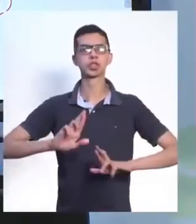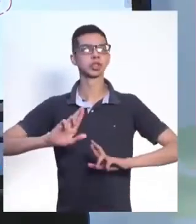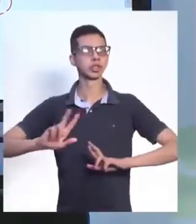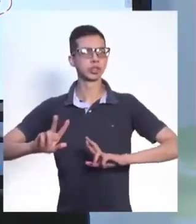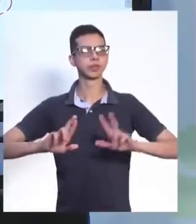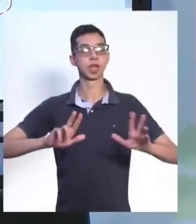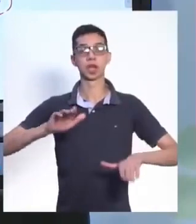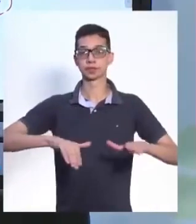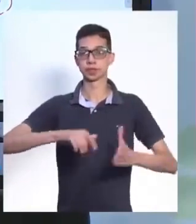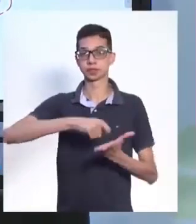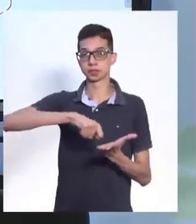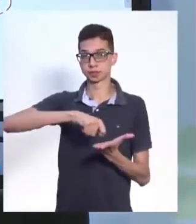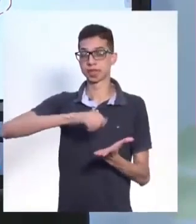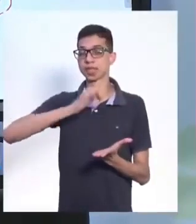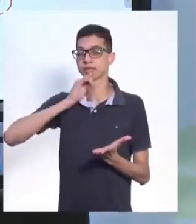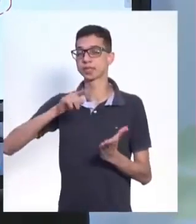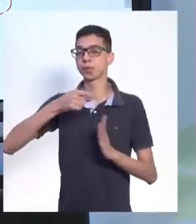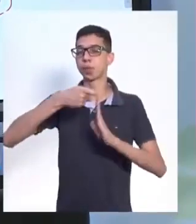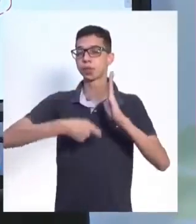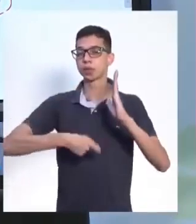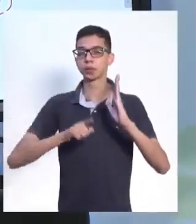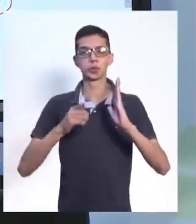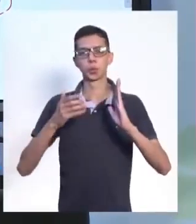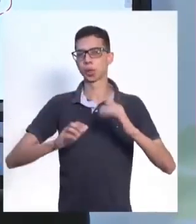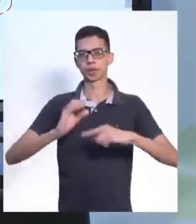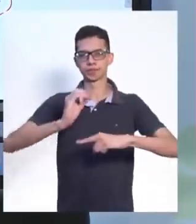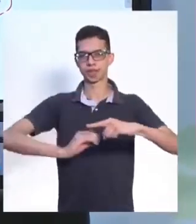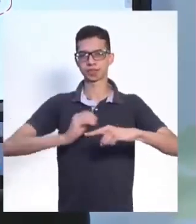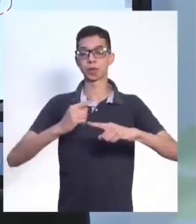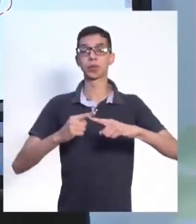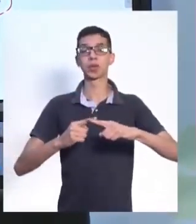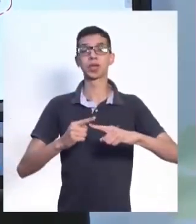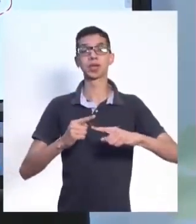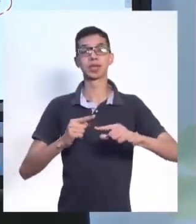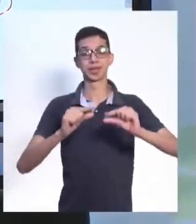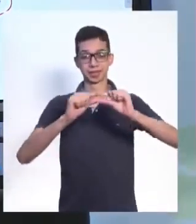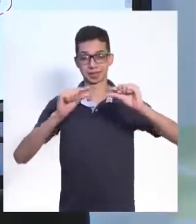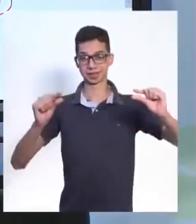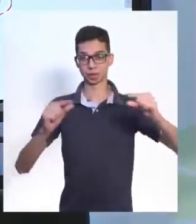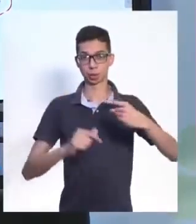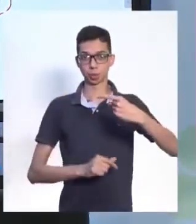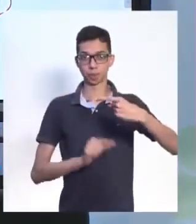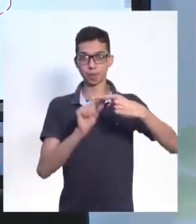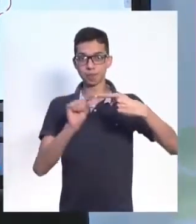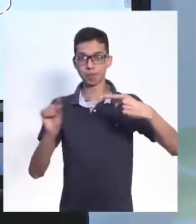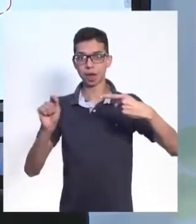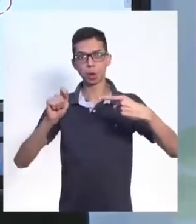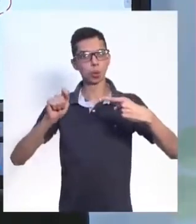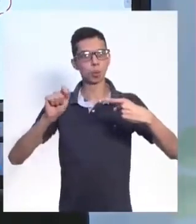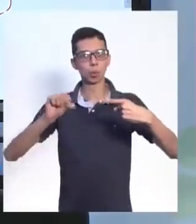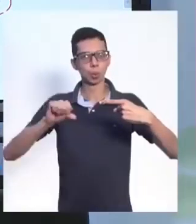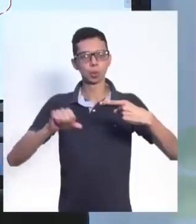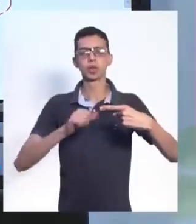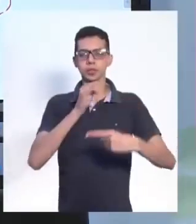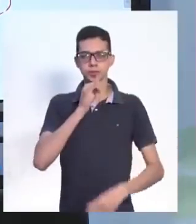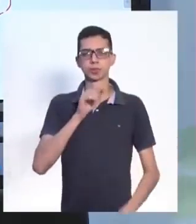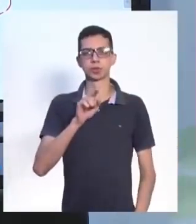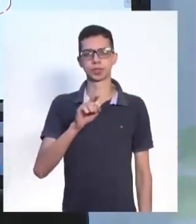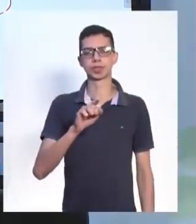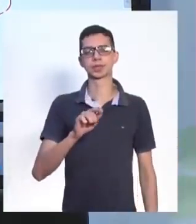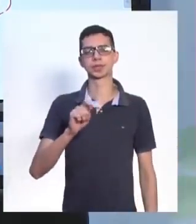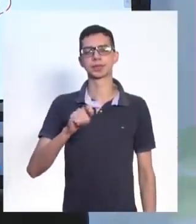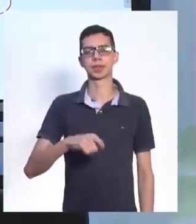está escrevendo um texto. Você não quer colocar uma fração porque ela não cabe na linha, né, Osmar? Sim, sim. Se eu escrever com a vírgula, ou no caso o